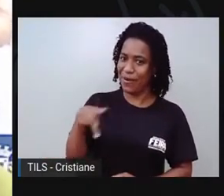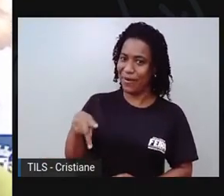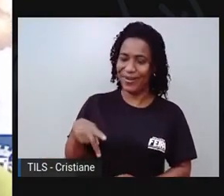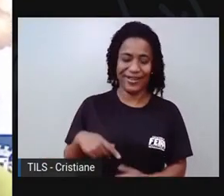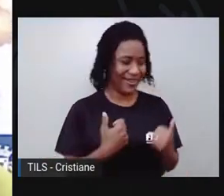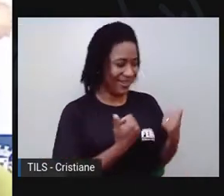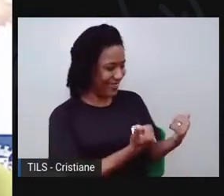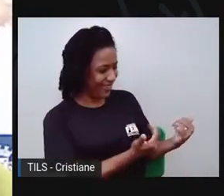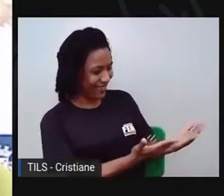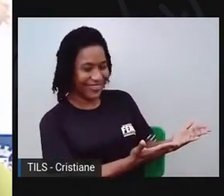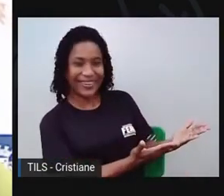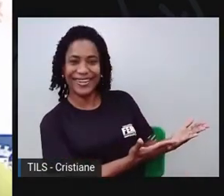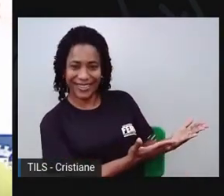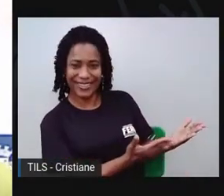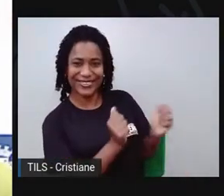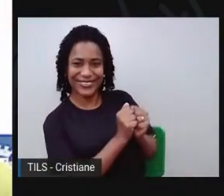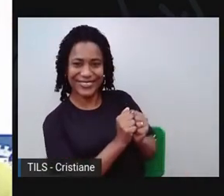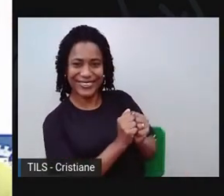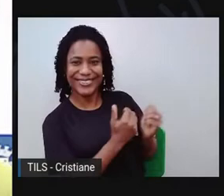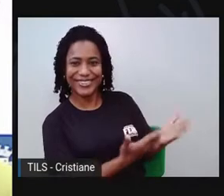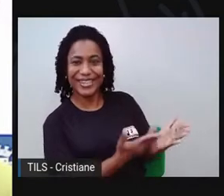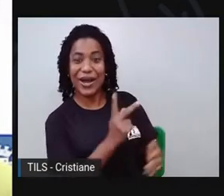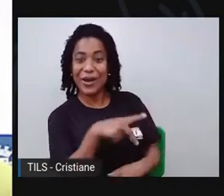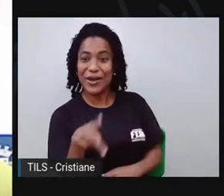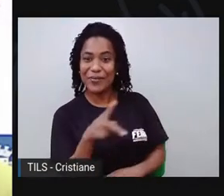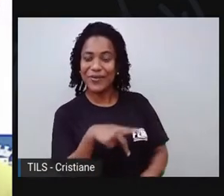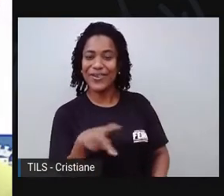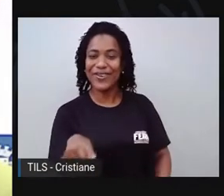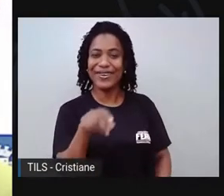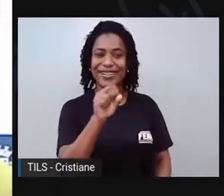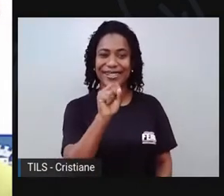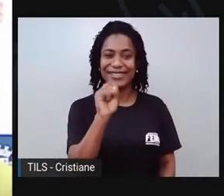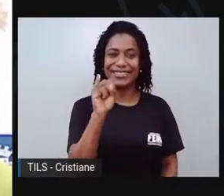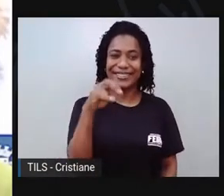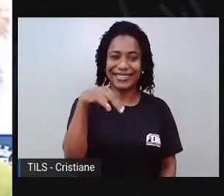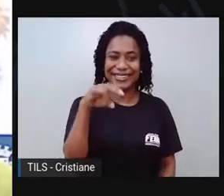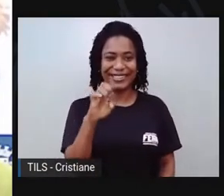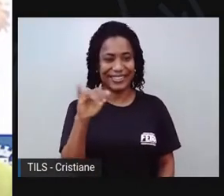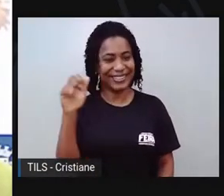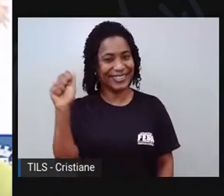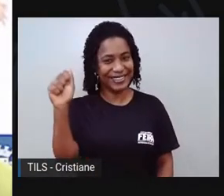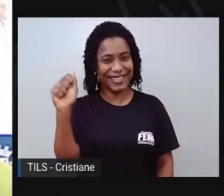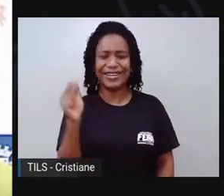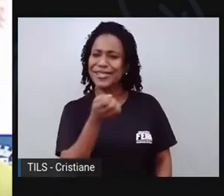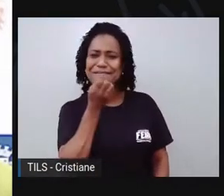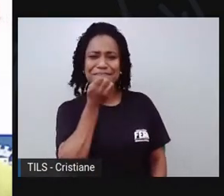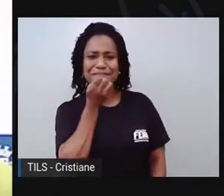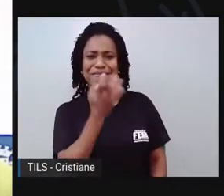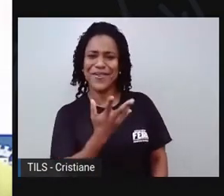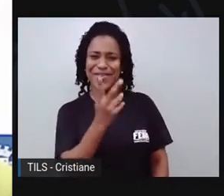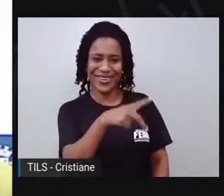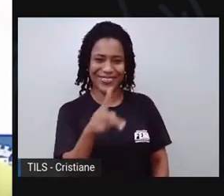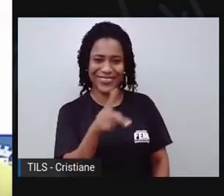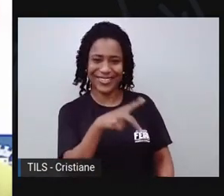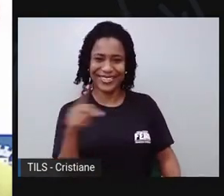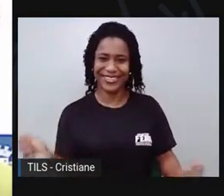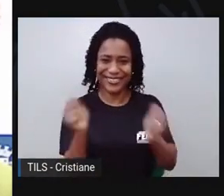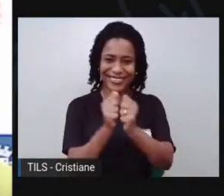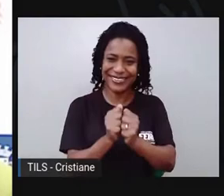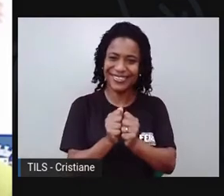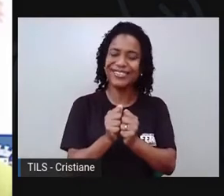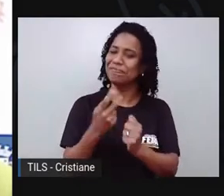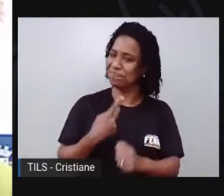a Procineia, Proci! Que bom, Proci, que você está conosco hoje.